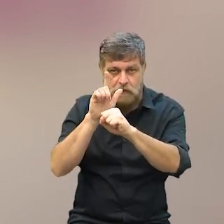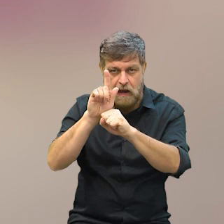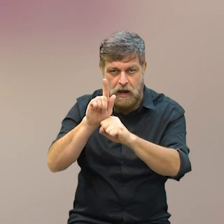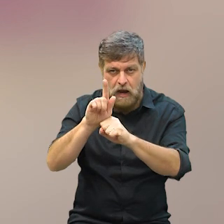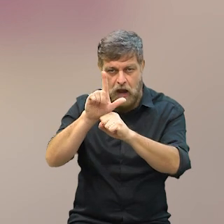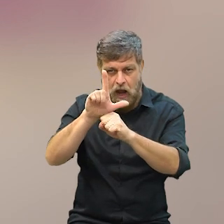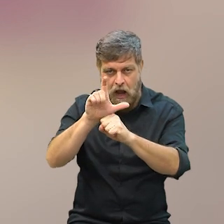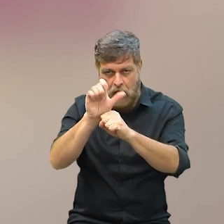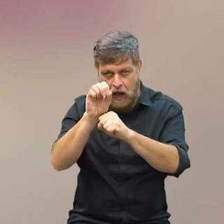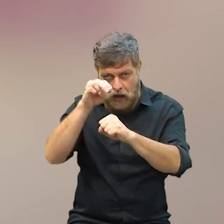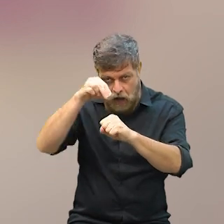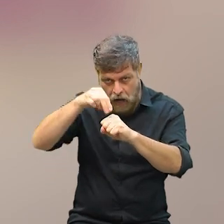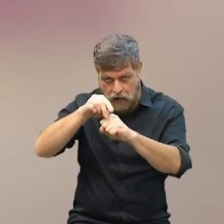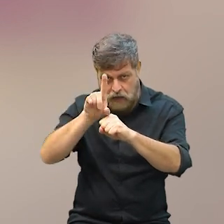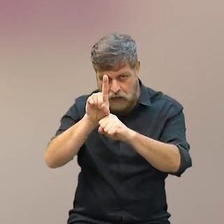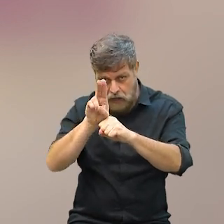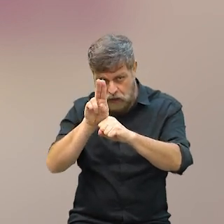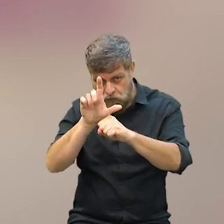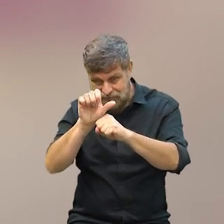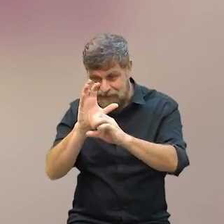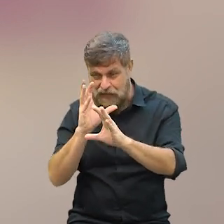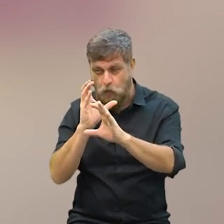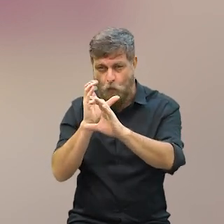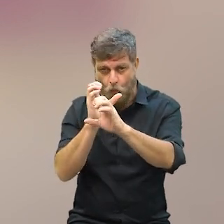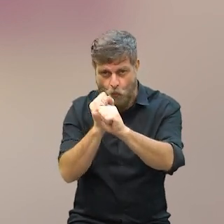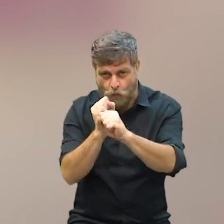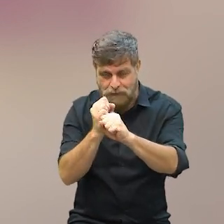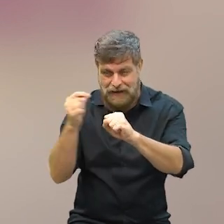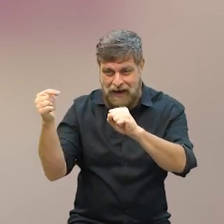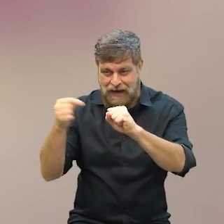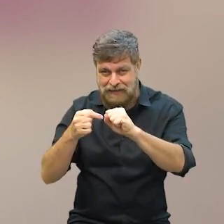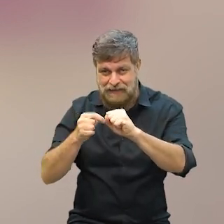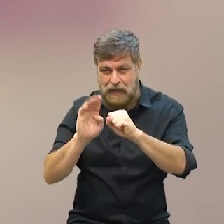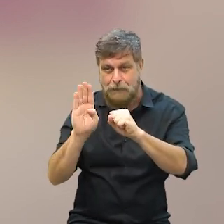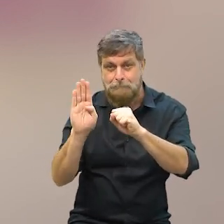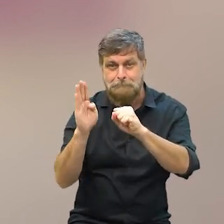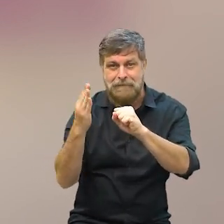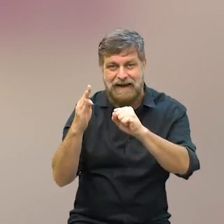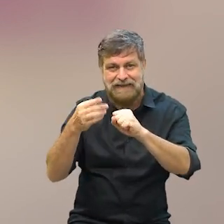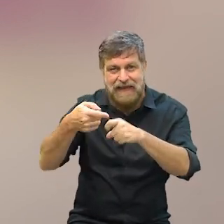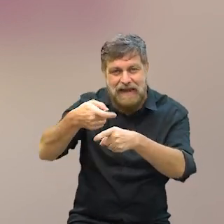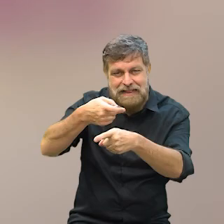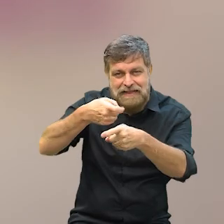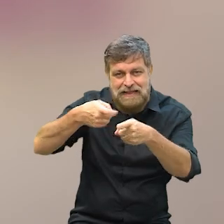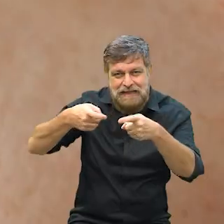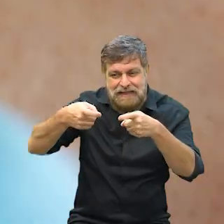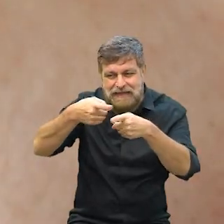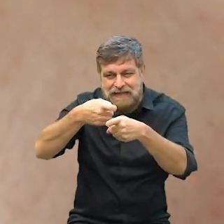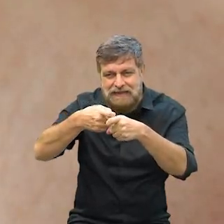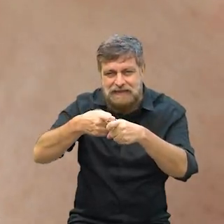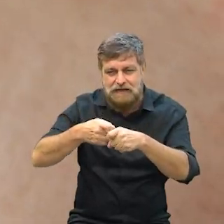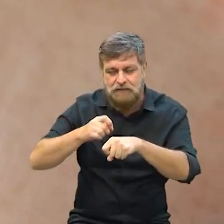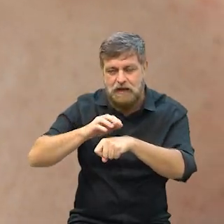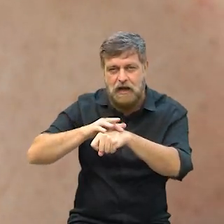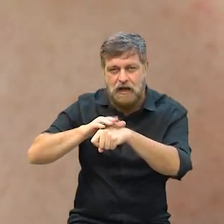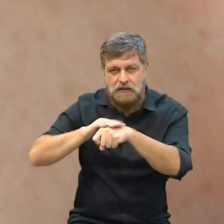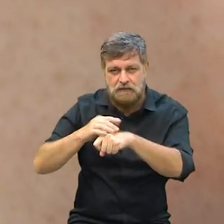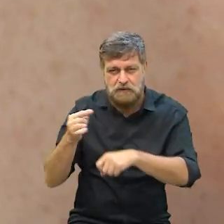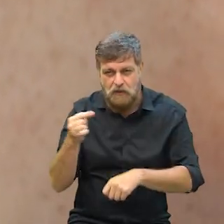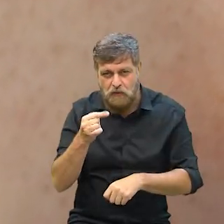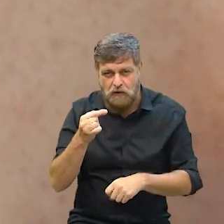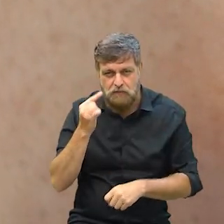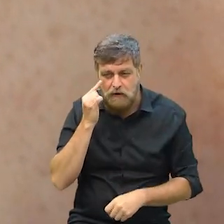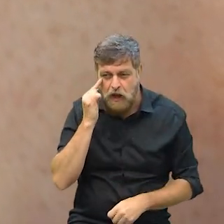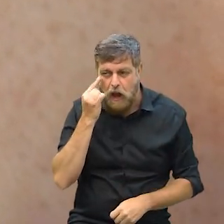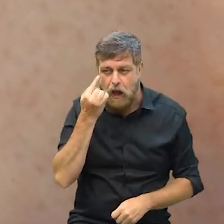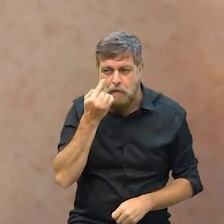Então, leva a um entupimento. Esse entupimento, muitas vezes, entra a bactéria, e na hora que entra a bactéria, ela inflama, infecciona e